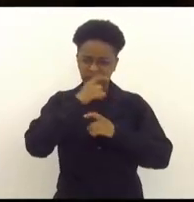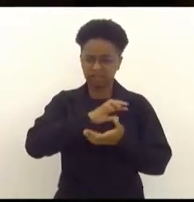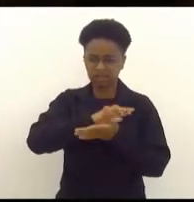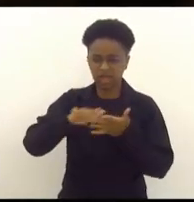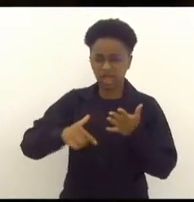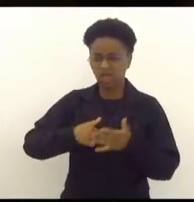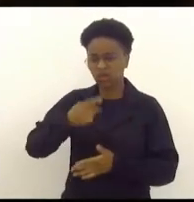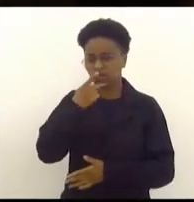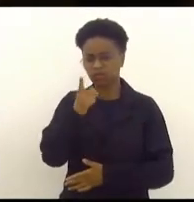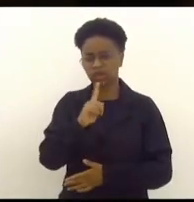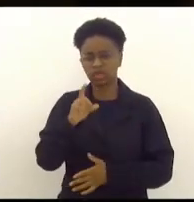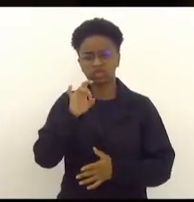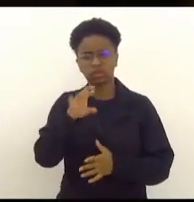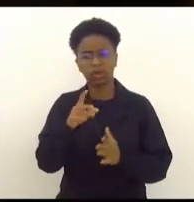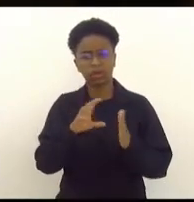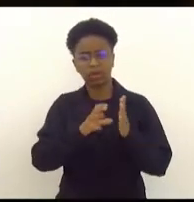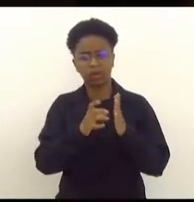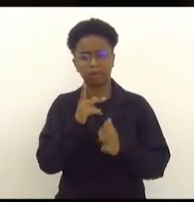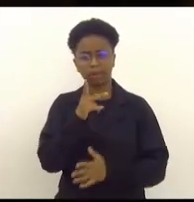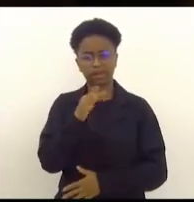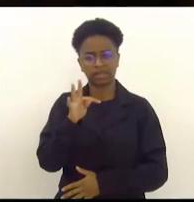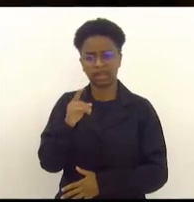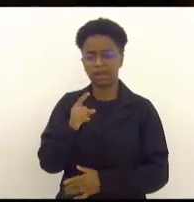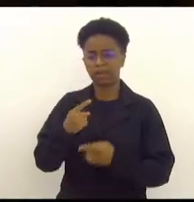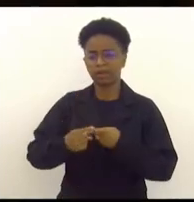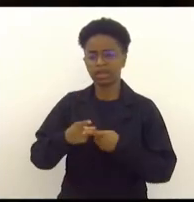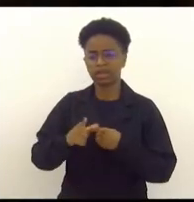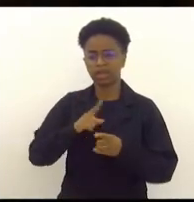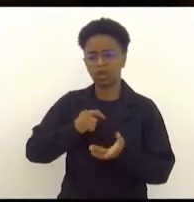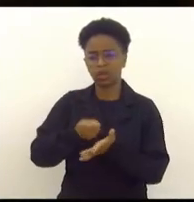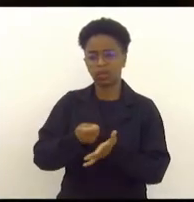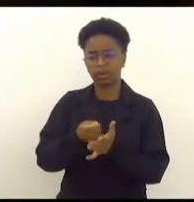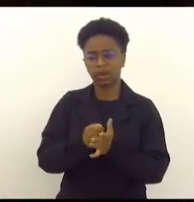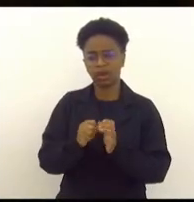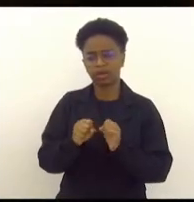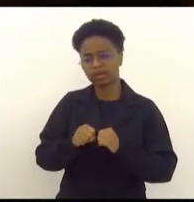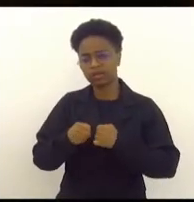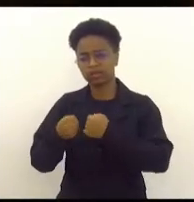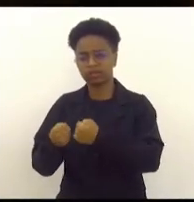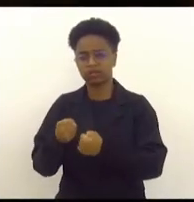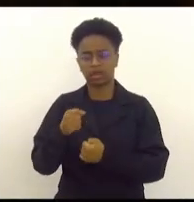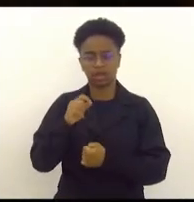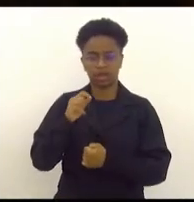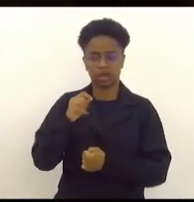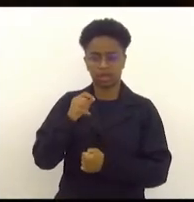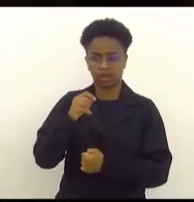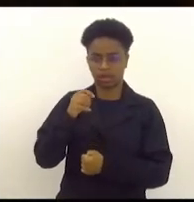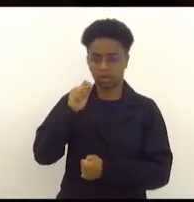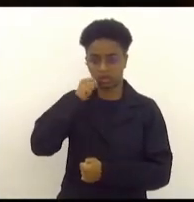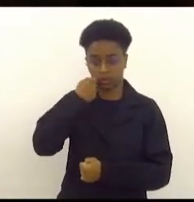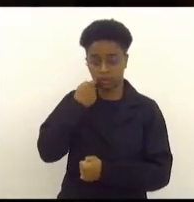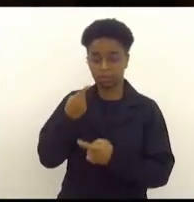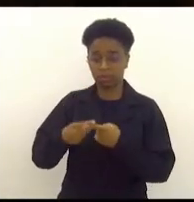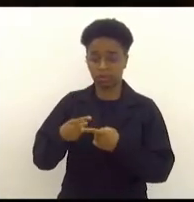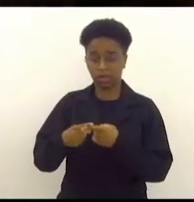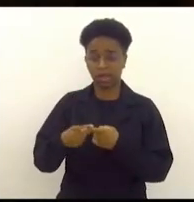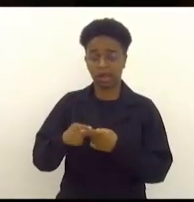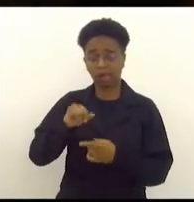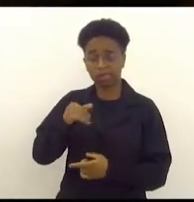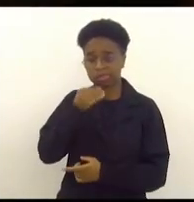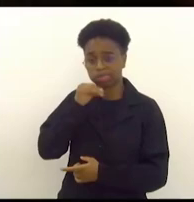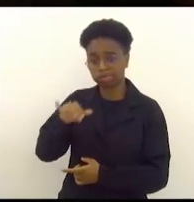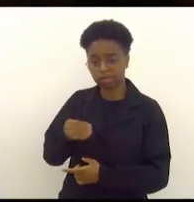eu não tô me referindo ao PT que tem o dever de defender Eduardo Paes porque mamam nas tetas dos cofres públicos do Rio de Janeiro porque